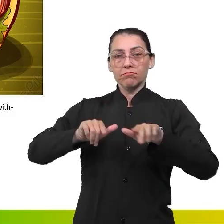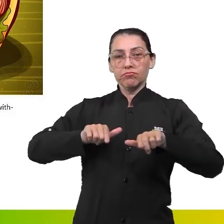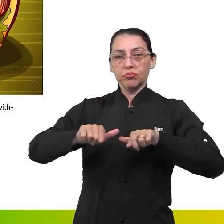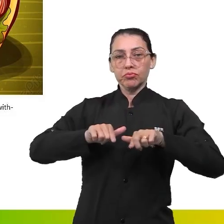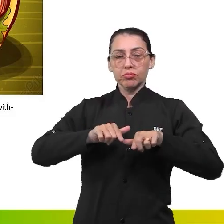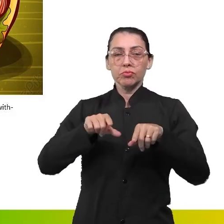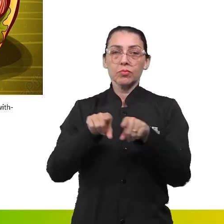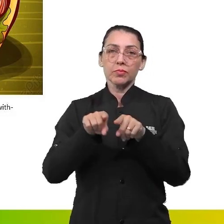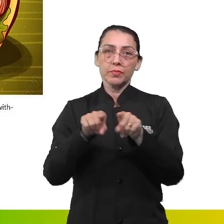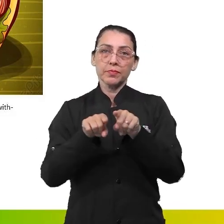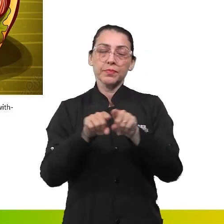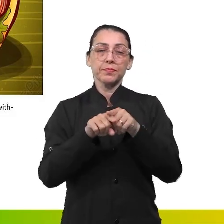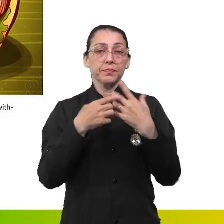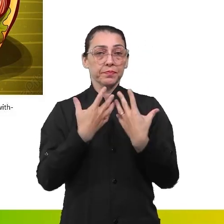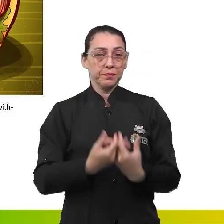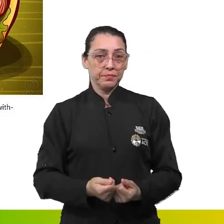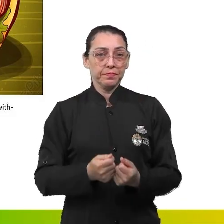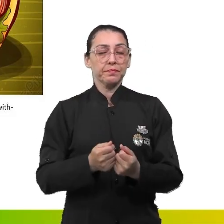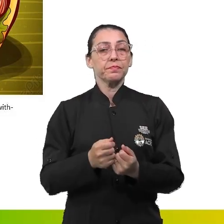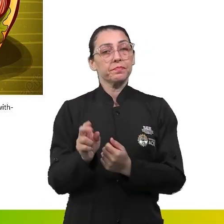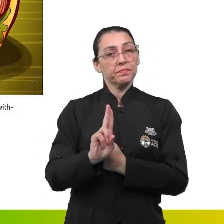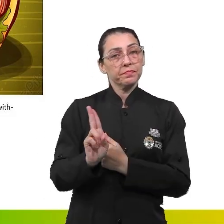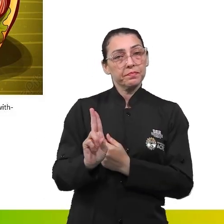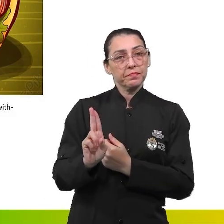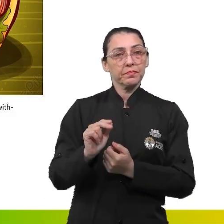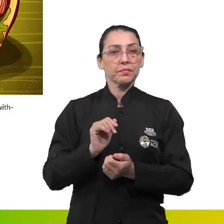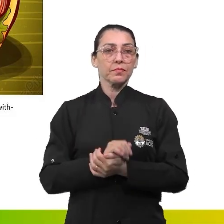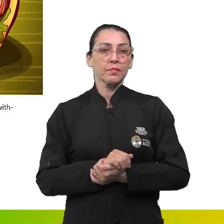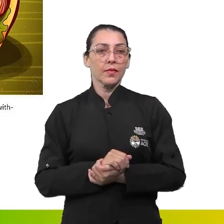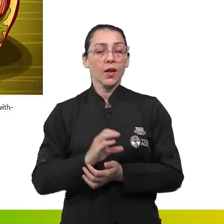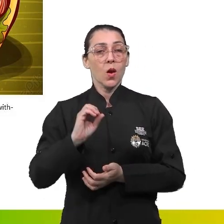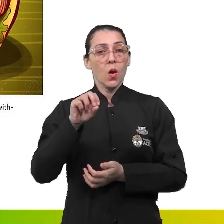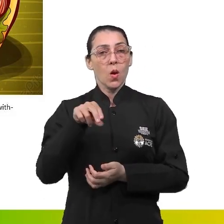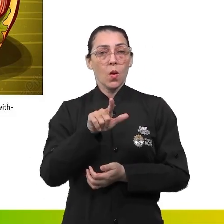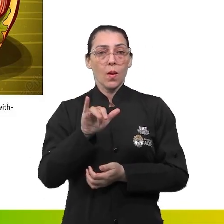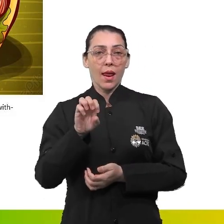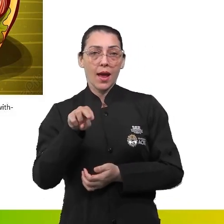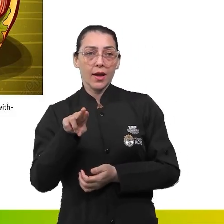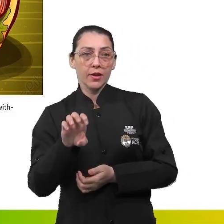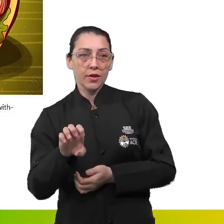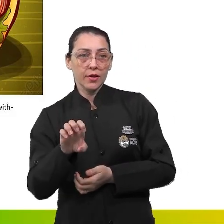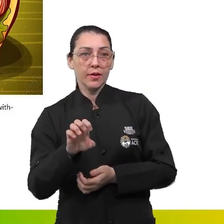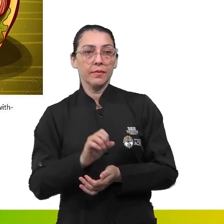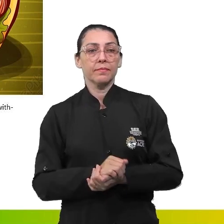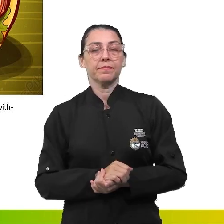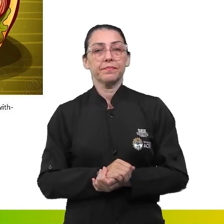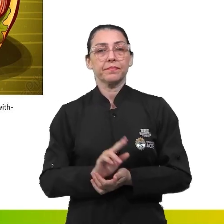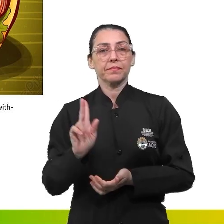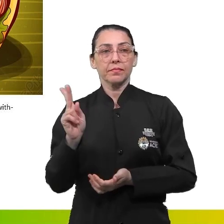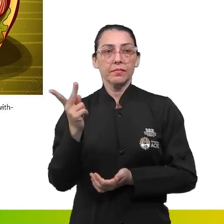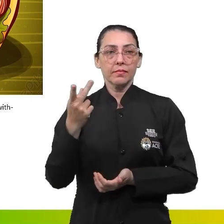casa, então eles adotaram esse termo home office. Também temos o online,